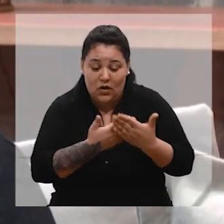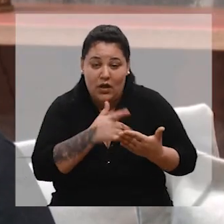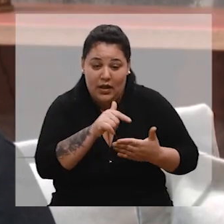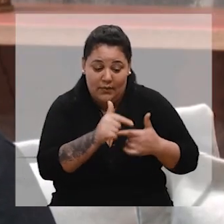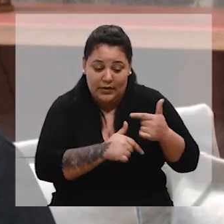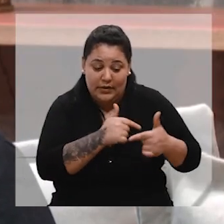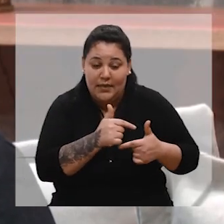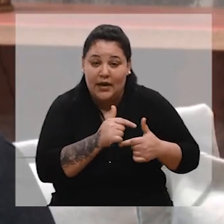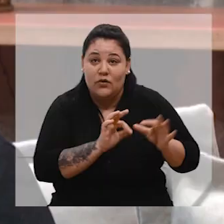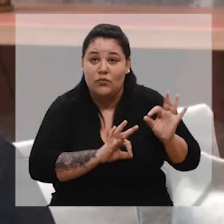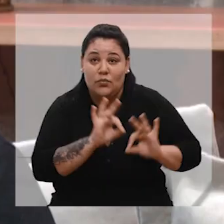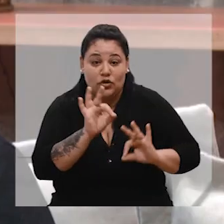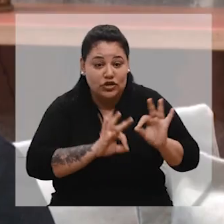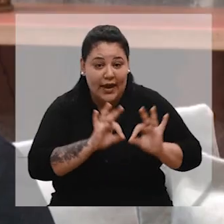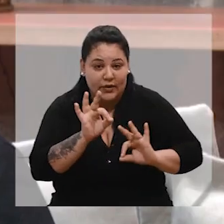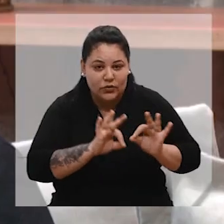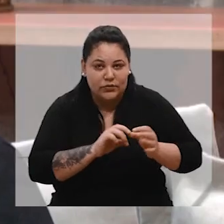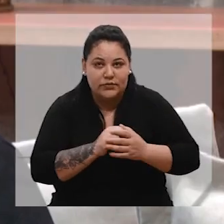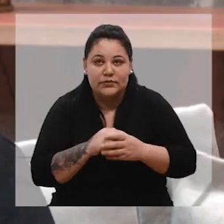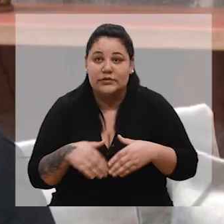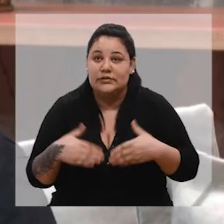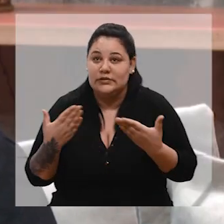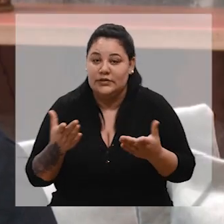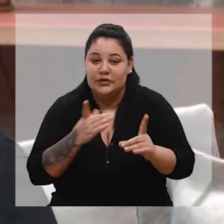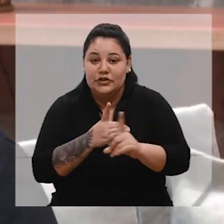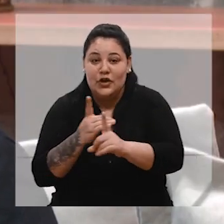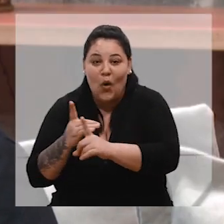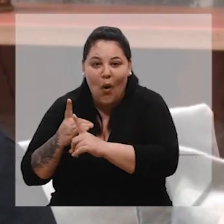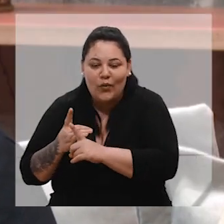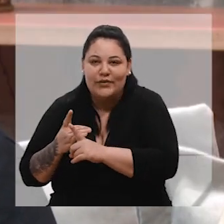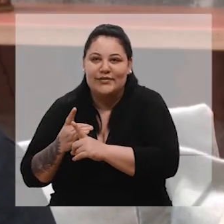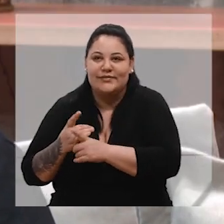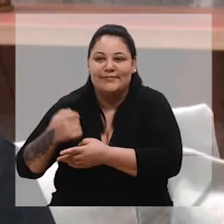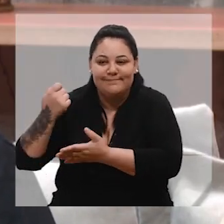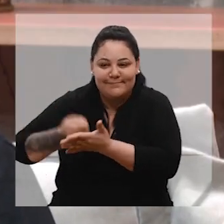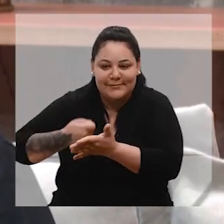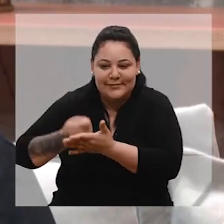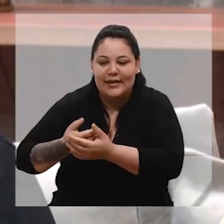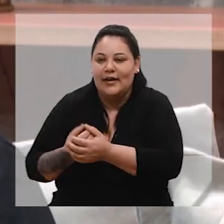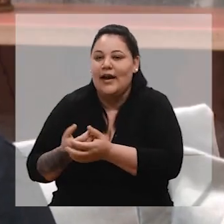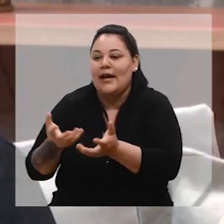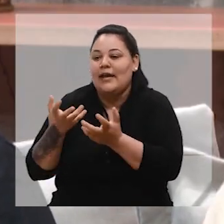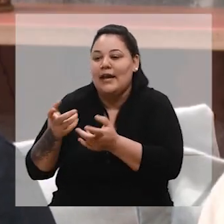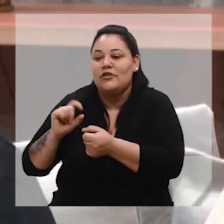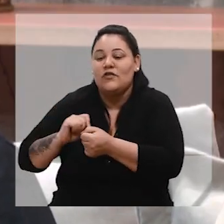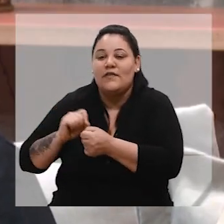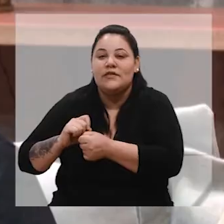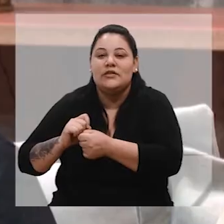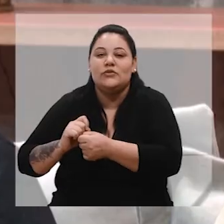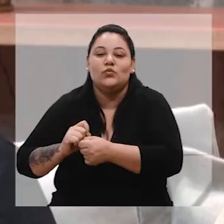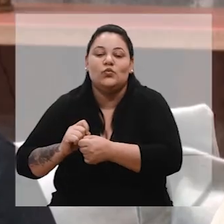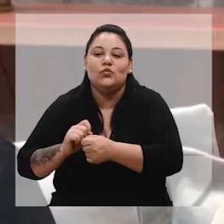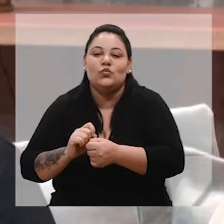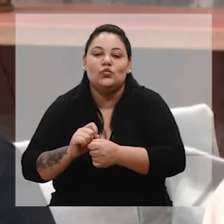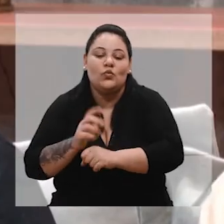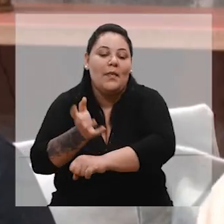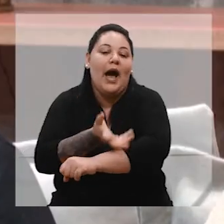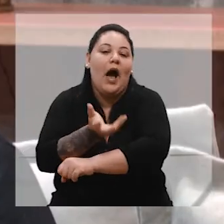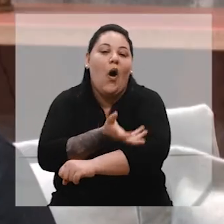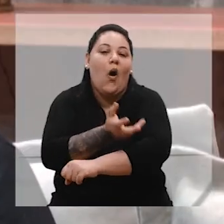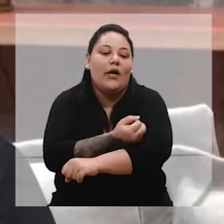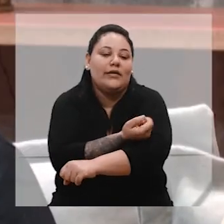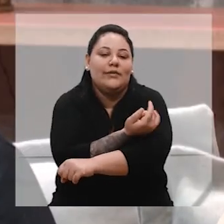San Genaro é uma escola que trabalha por projetos, né? Então a gente se encontra em lutas do tipo, queremos fazer uma horta. Como é que a